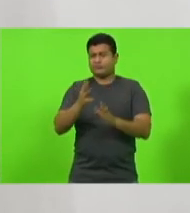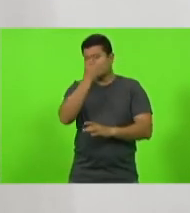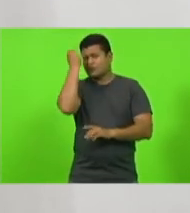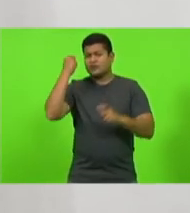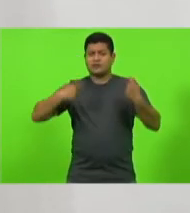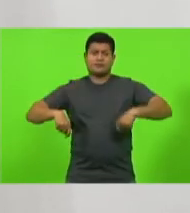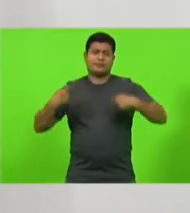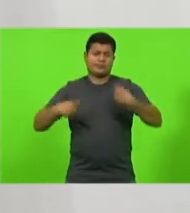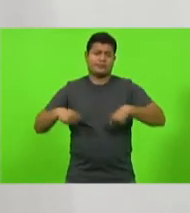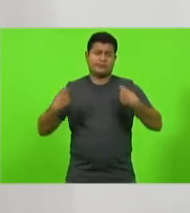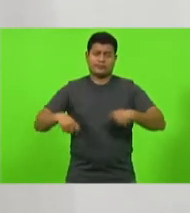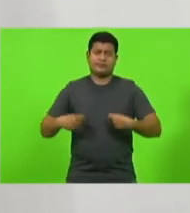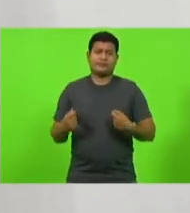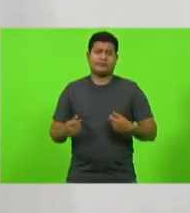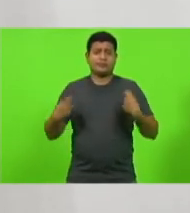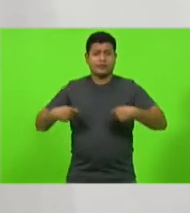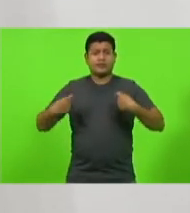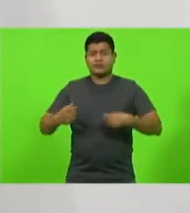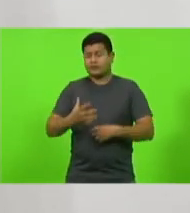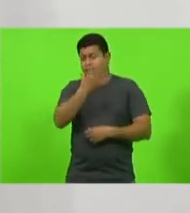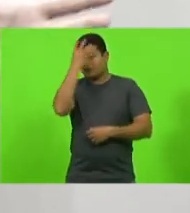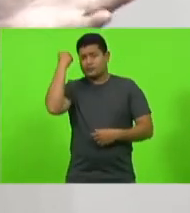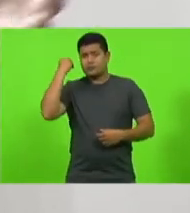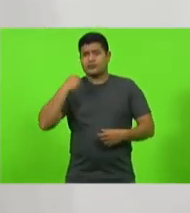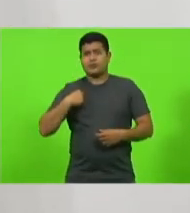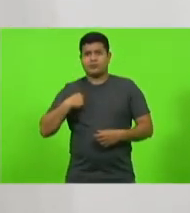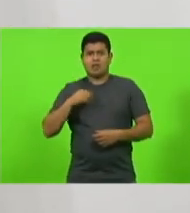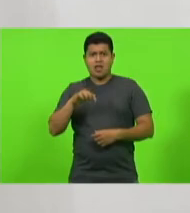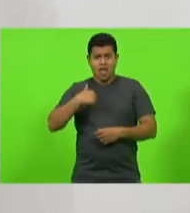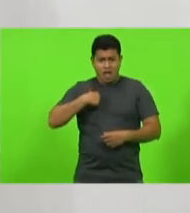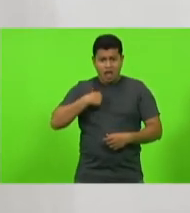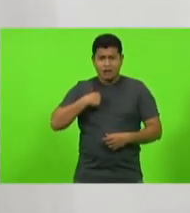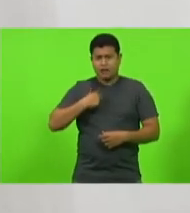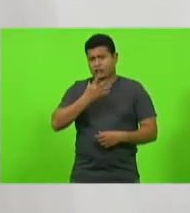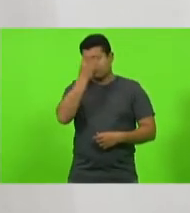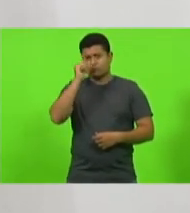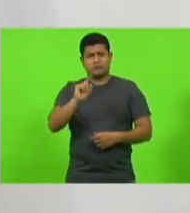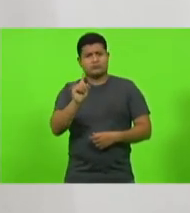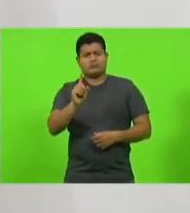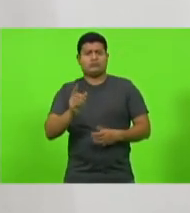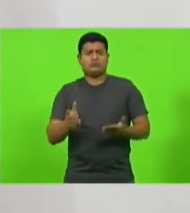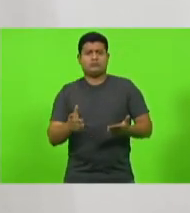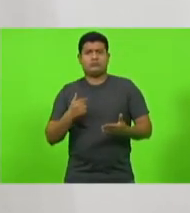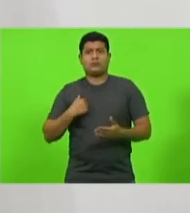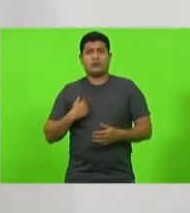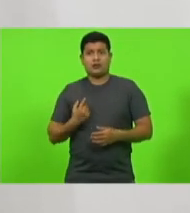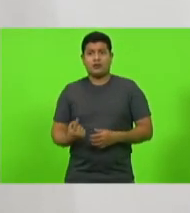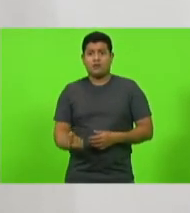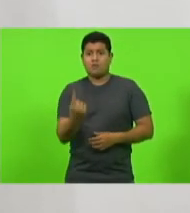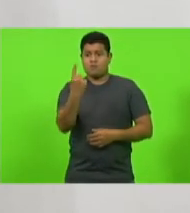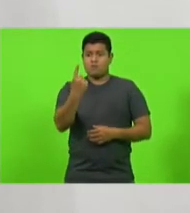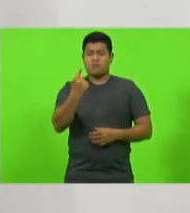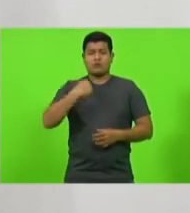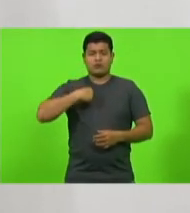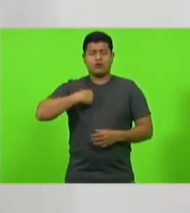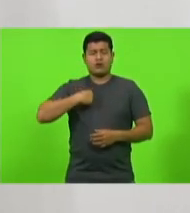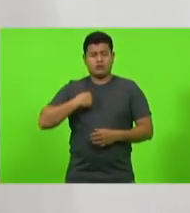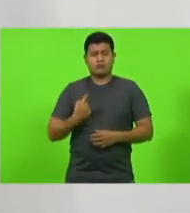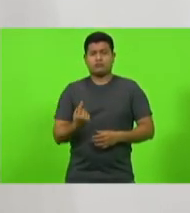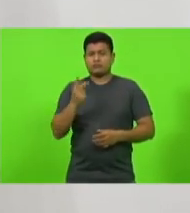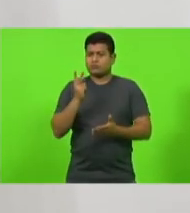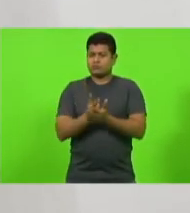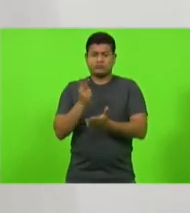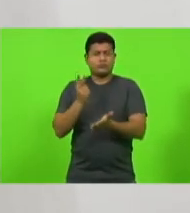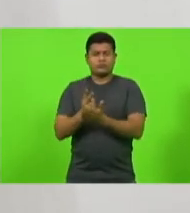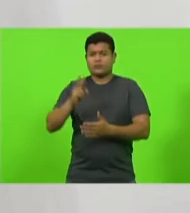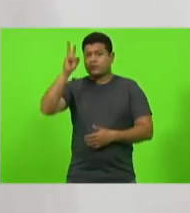que esquecer os respiradores fantasmas. Pois é, eu não vou esquecer. Vai haver um catarinense que vai lembrar disso. E eu fico me